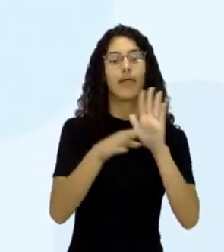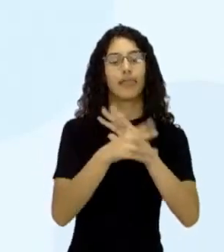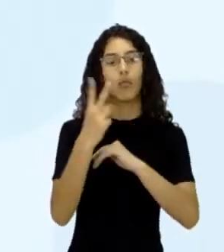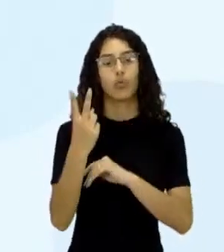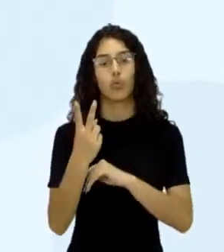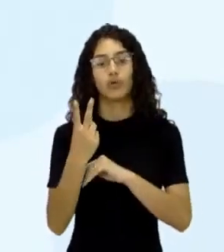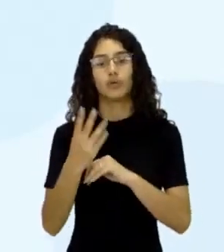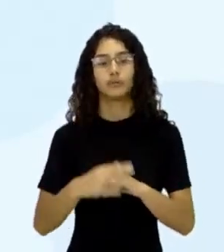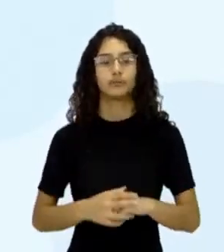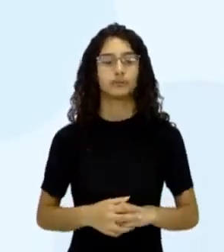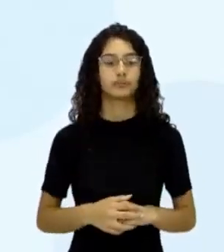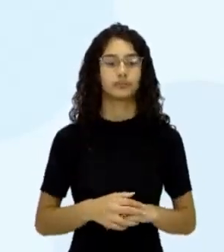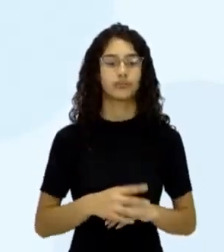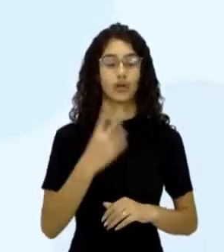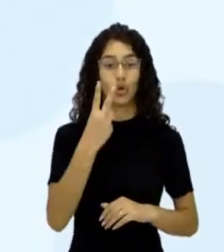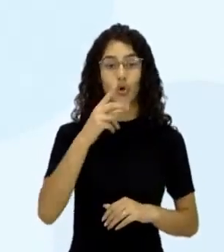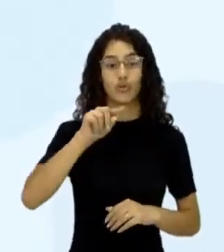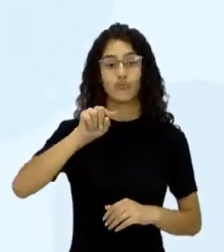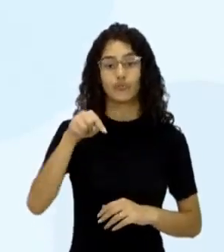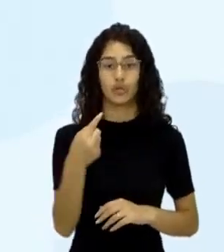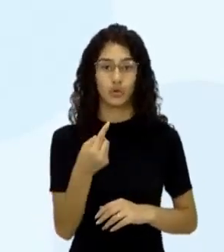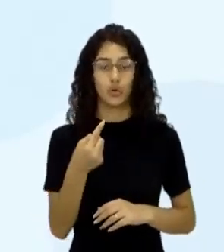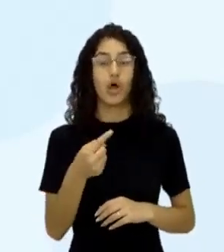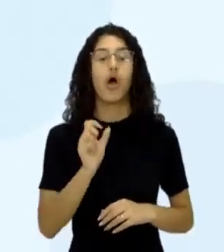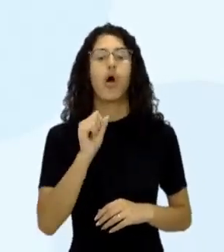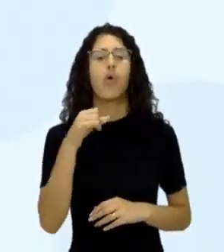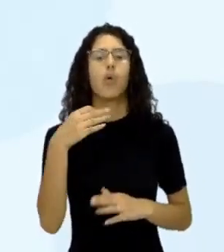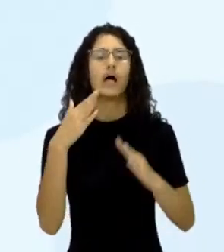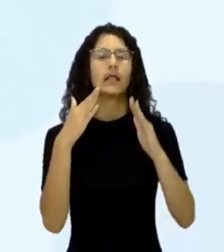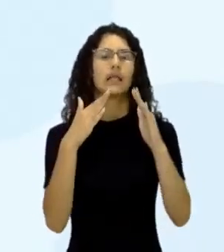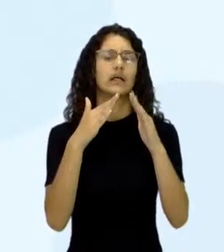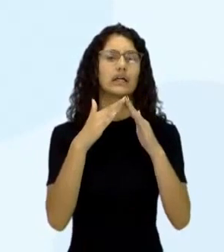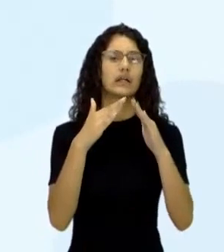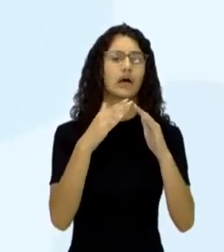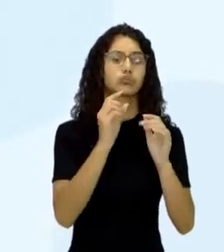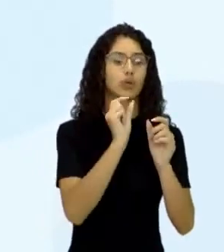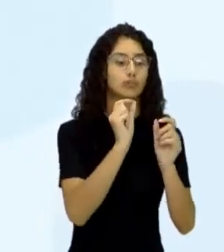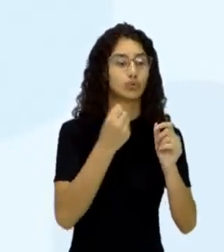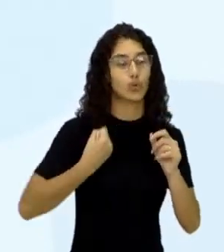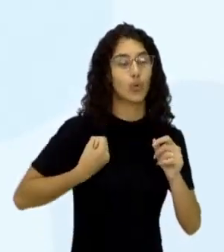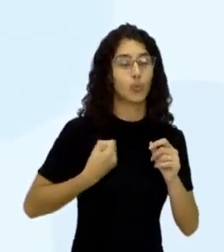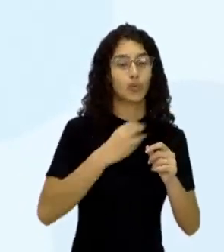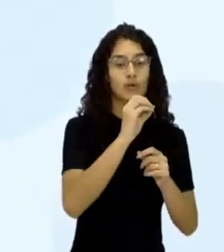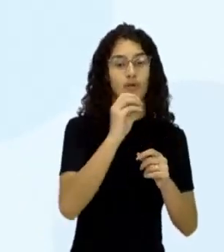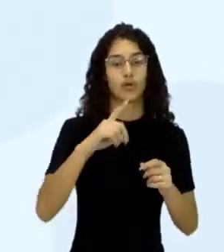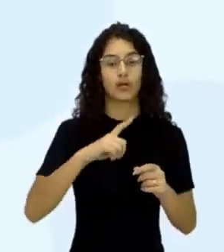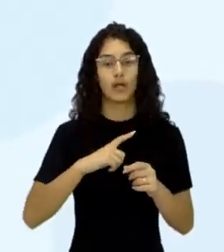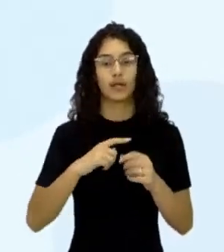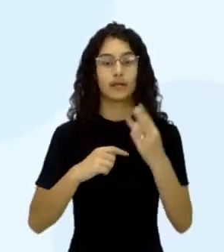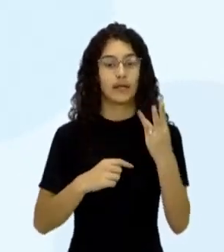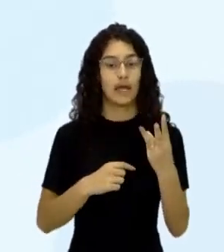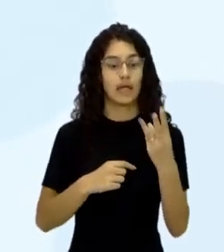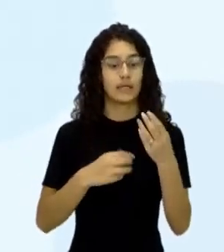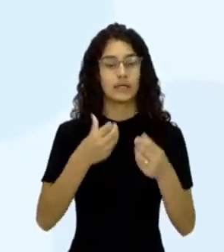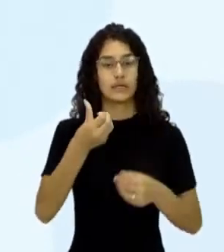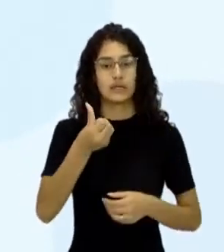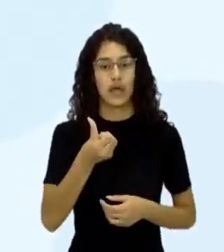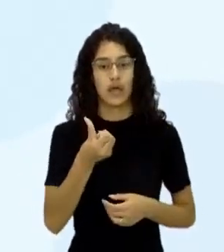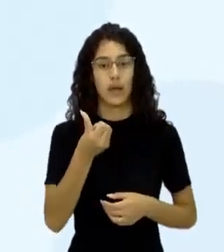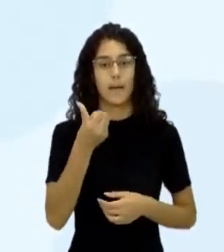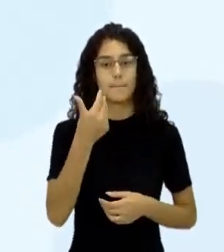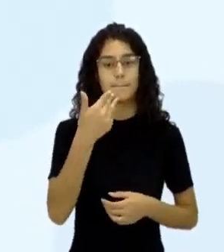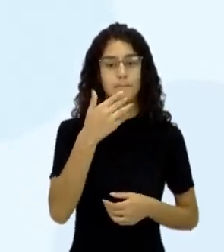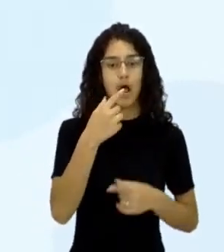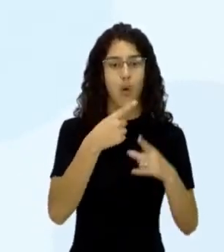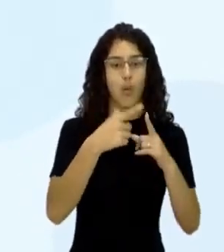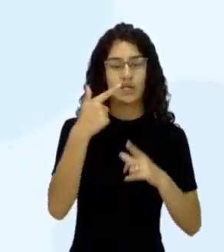2. Então, vai ficar assim, ó, 2, vírgula. Quantas casas decimais você mexeu? Ó, 3, 6, mais uma,